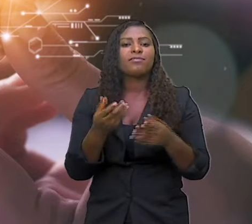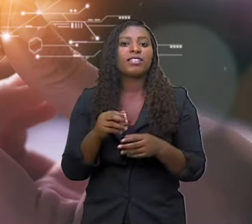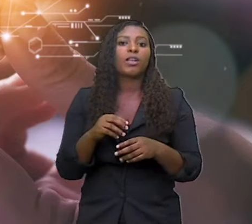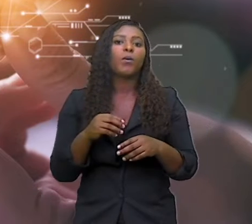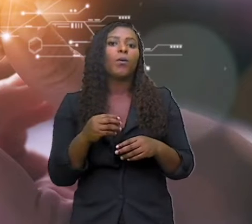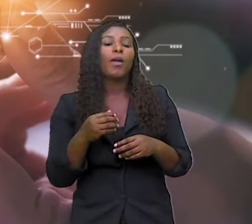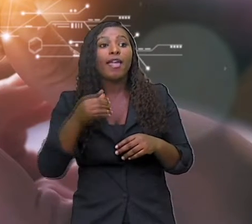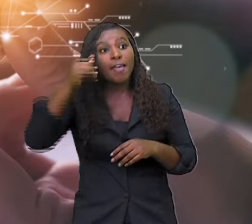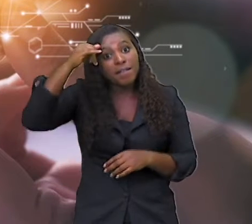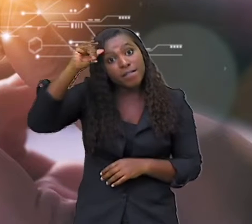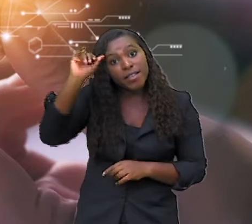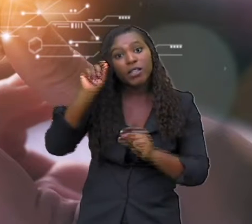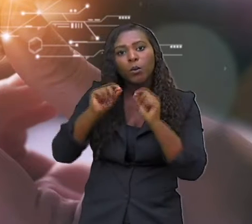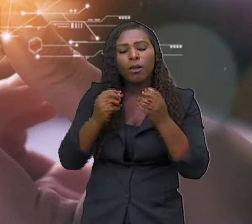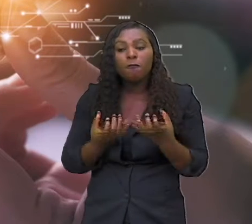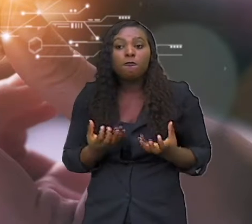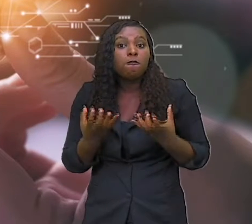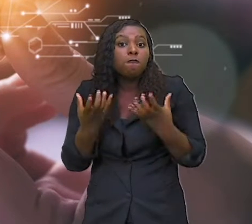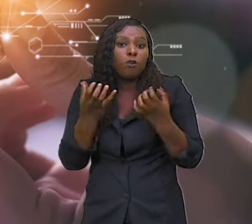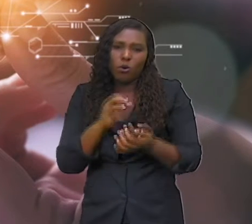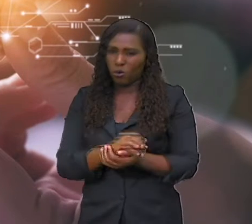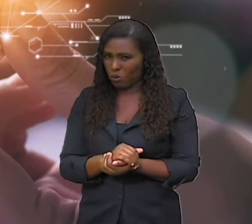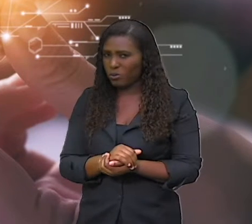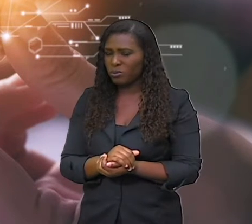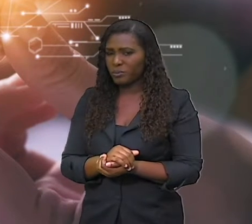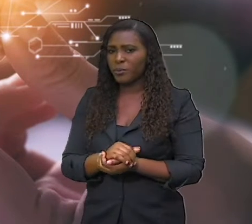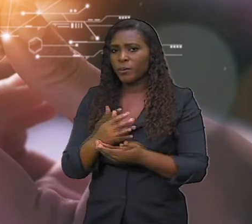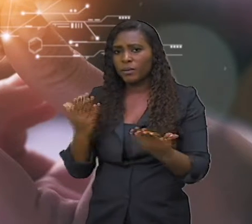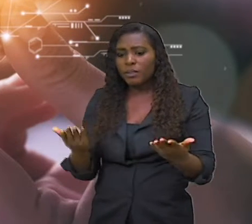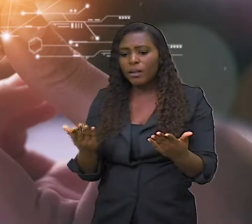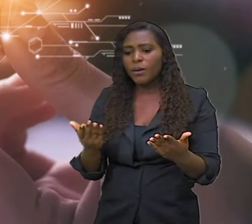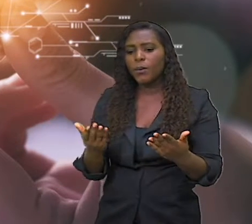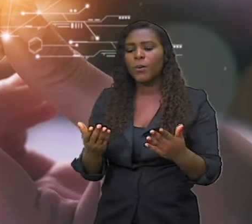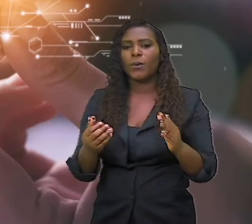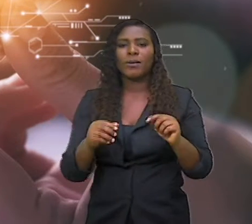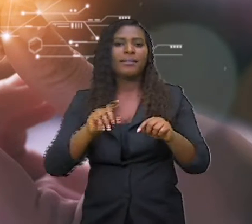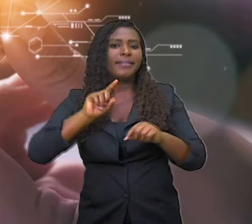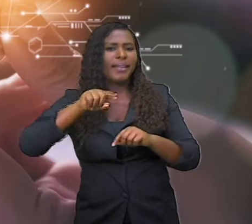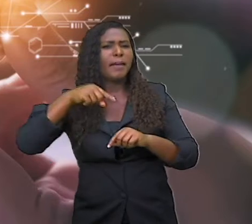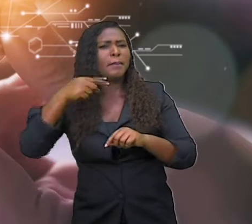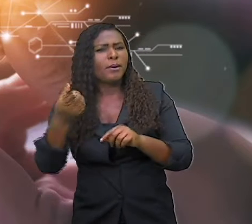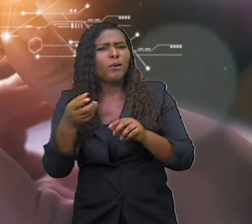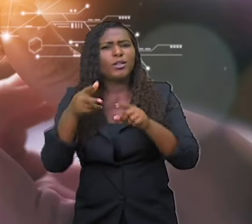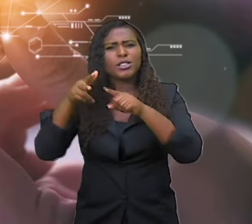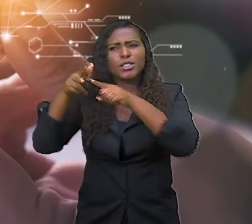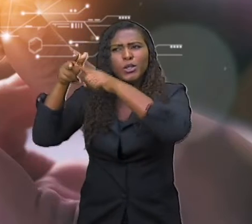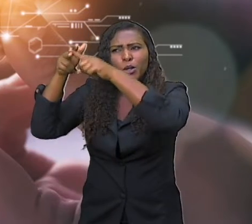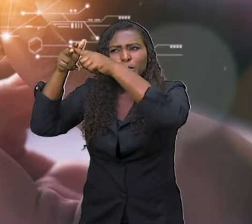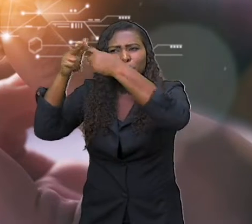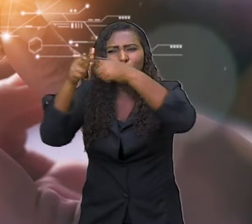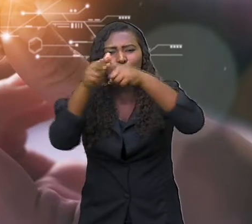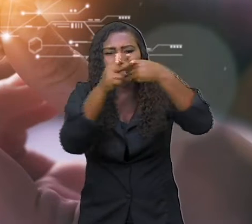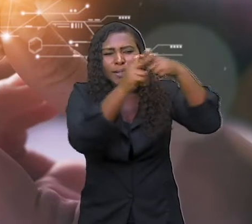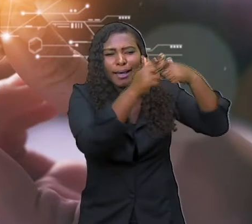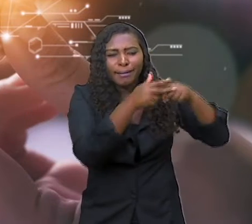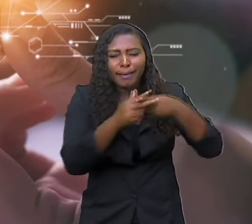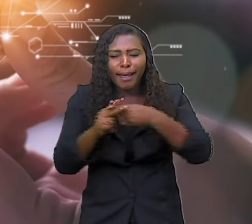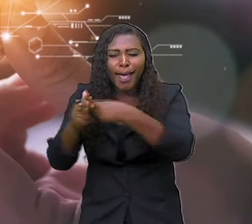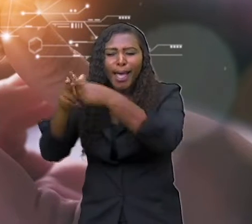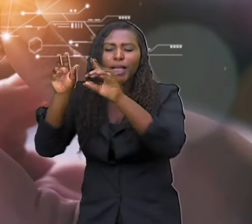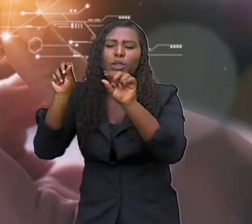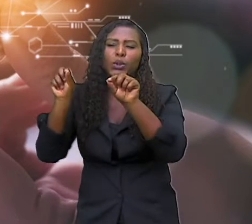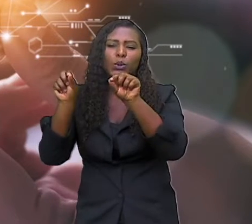do defeito na instalação, basta rearmar então, ou seja, religar